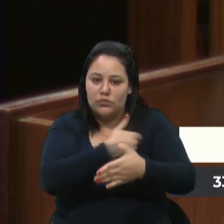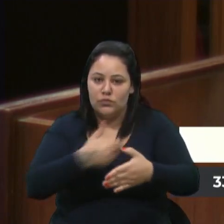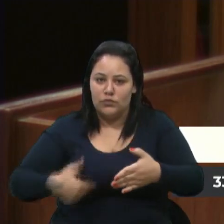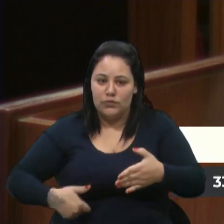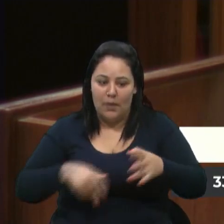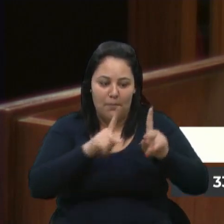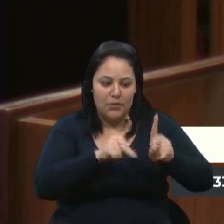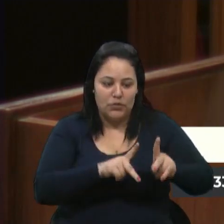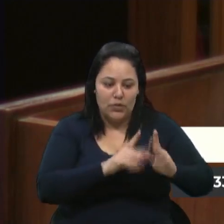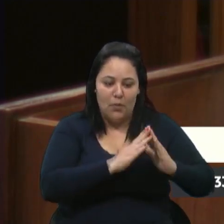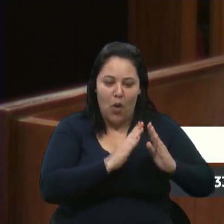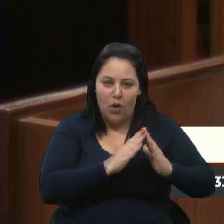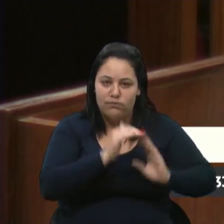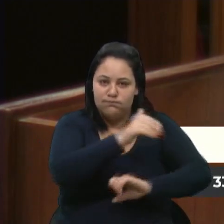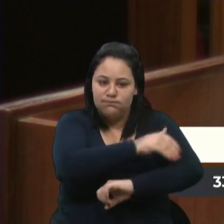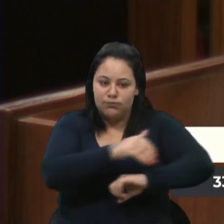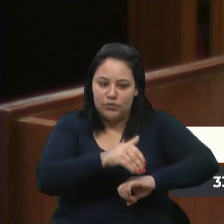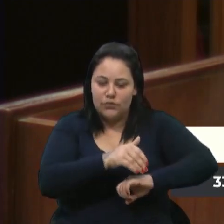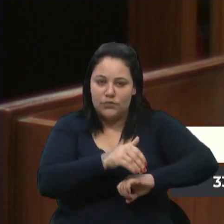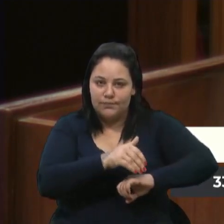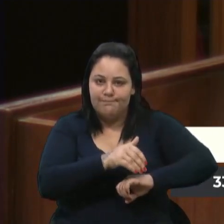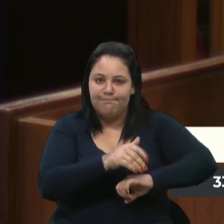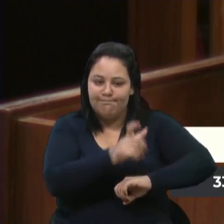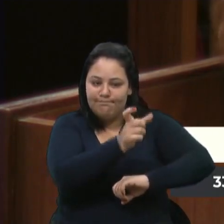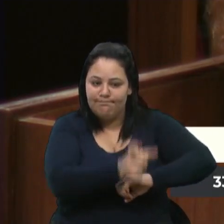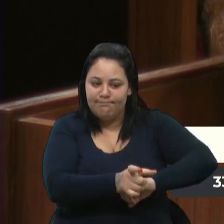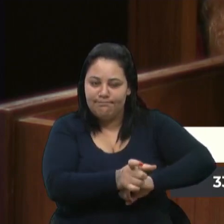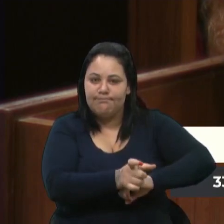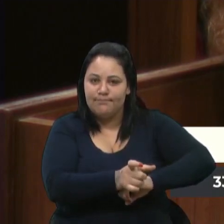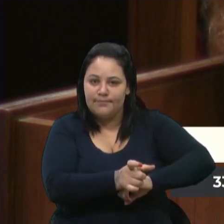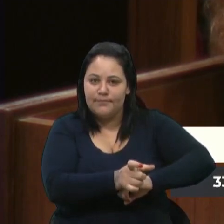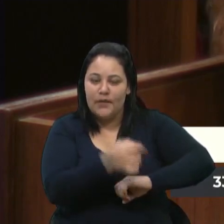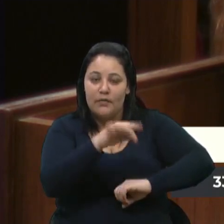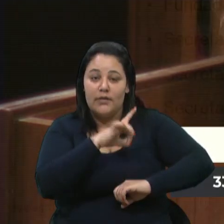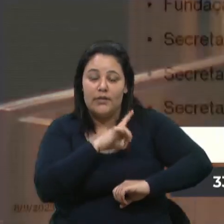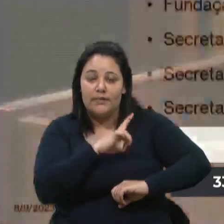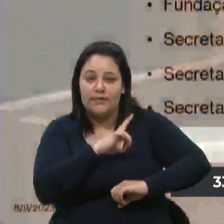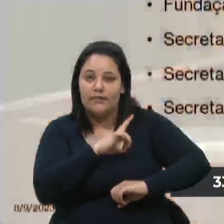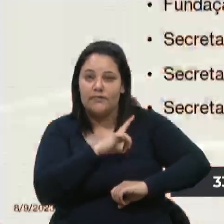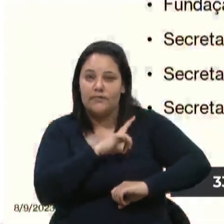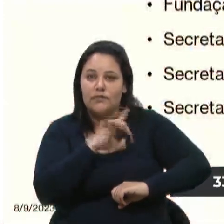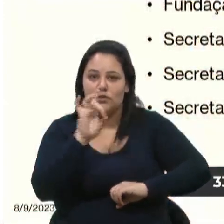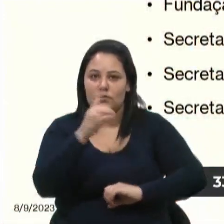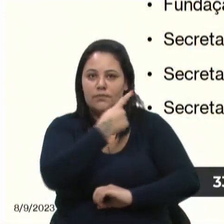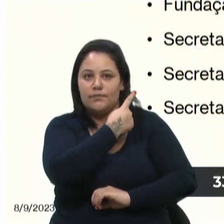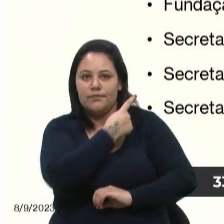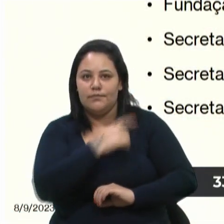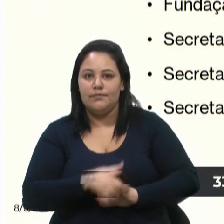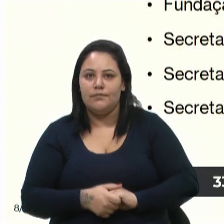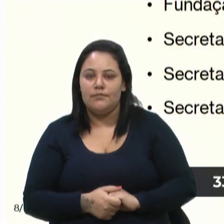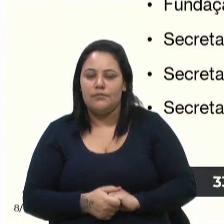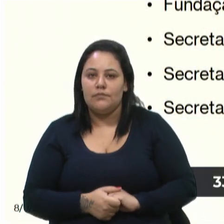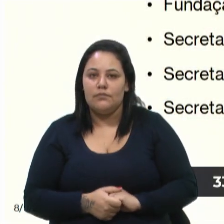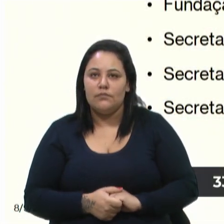pessoa em situação de rua. Ele vai ter... só pode ir.